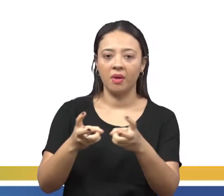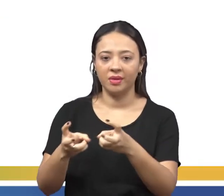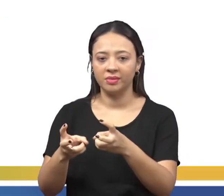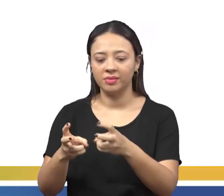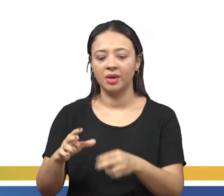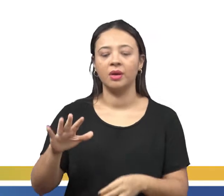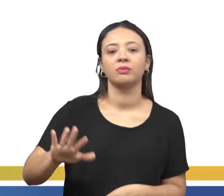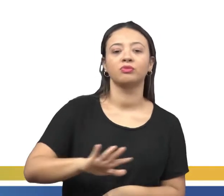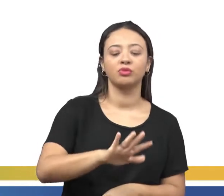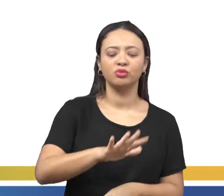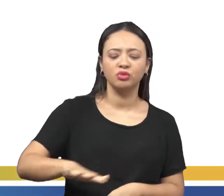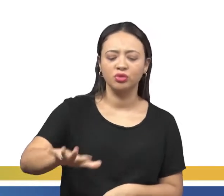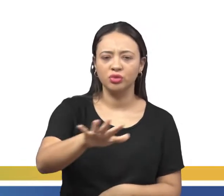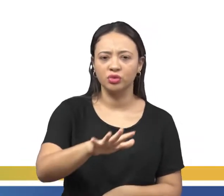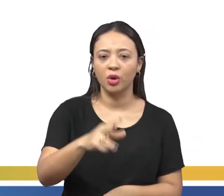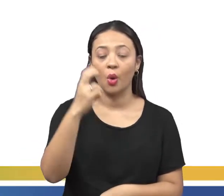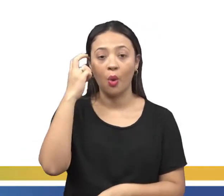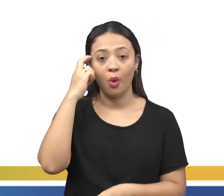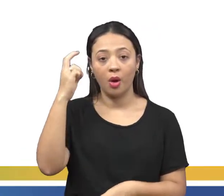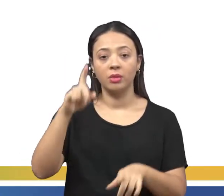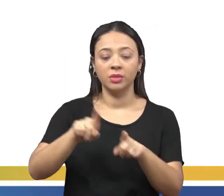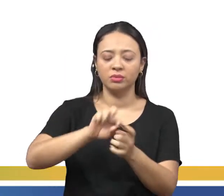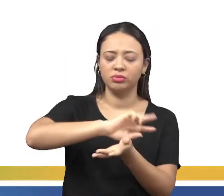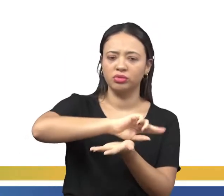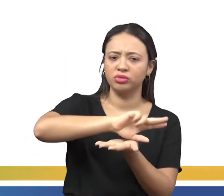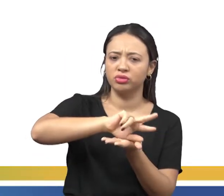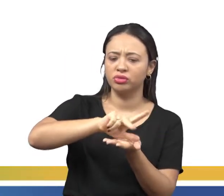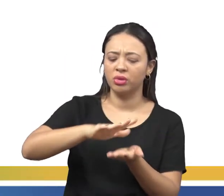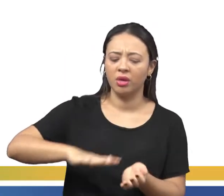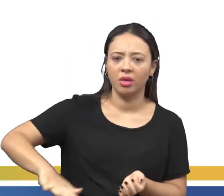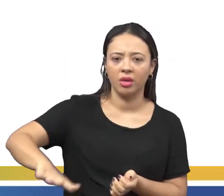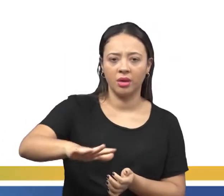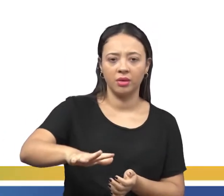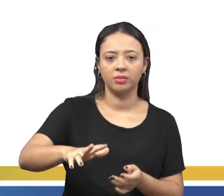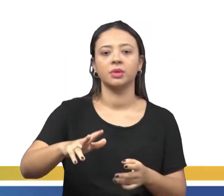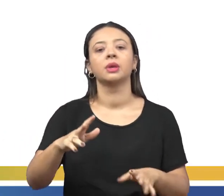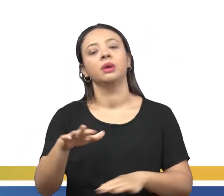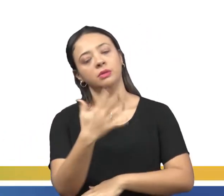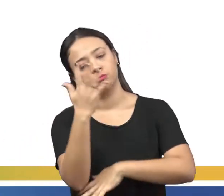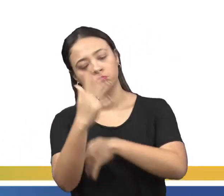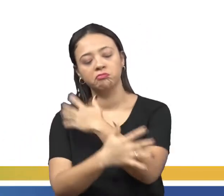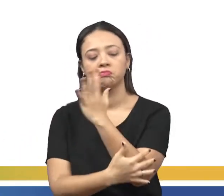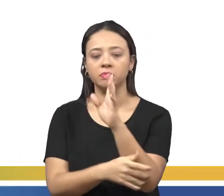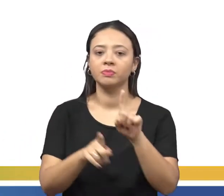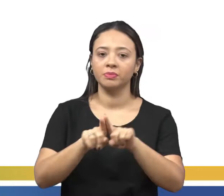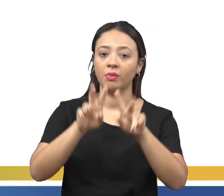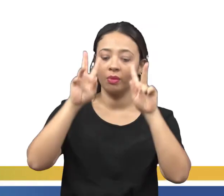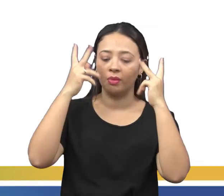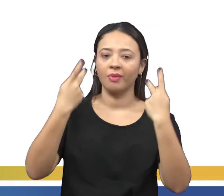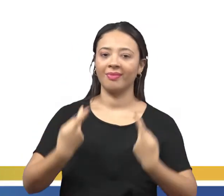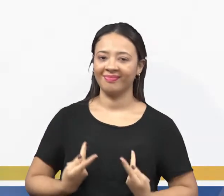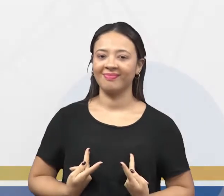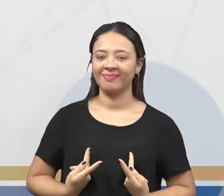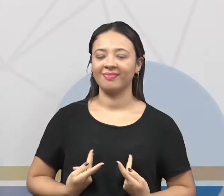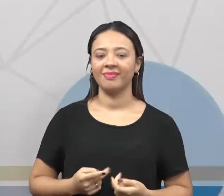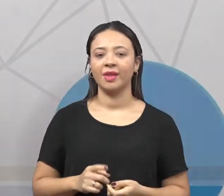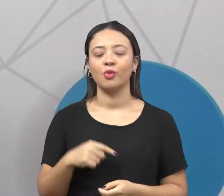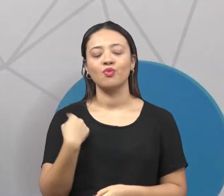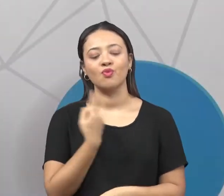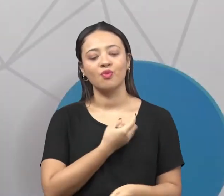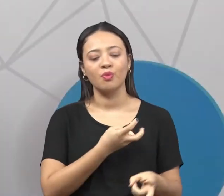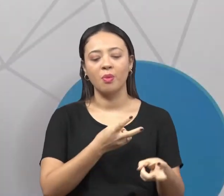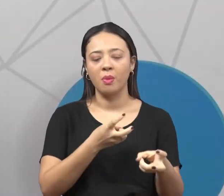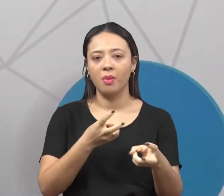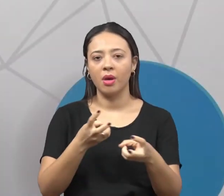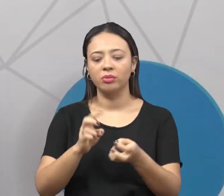paisagens culturais e as diversidades territoriais, naturais ou humanas. Ou seja, nós vamos fazer um reconhecimento